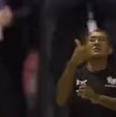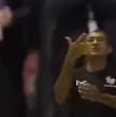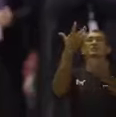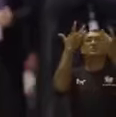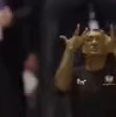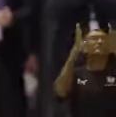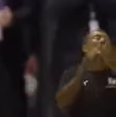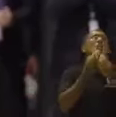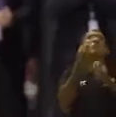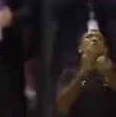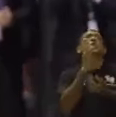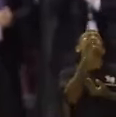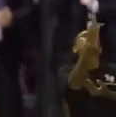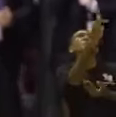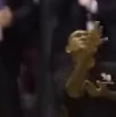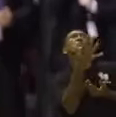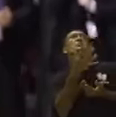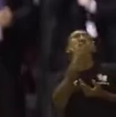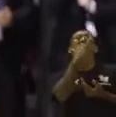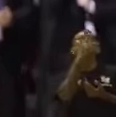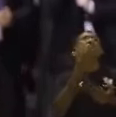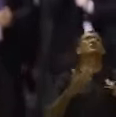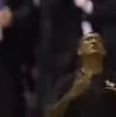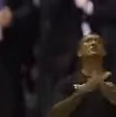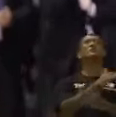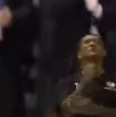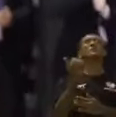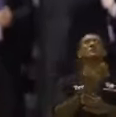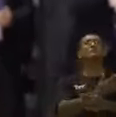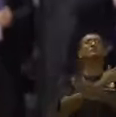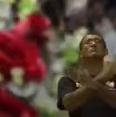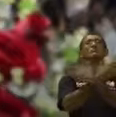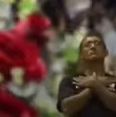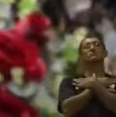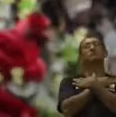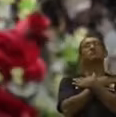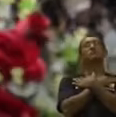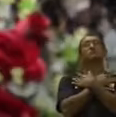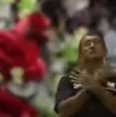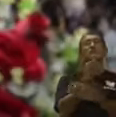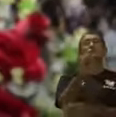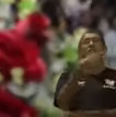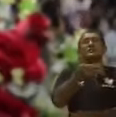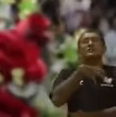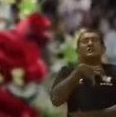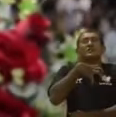futuro apenas numa sepultura, e você se sente